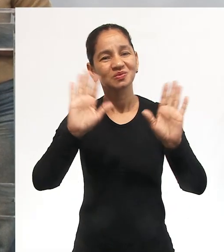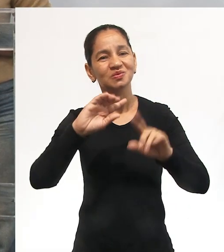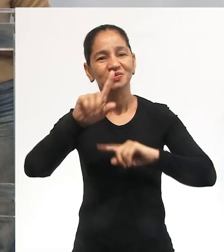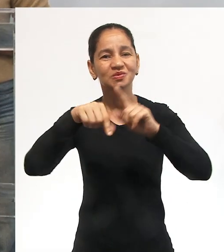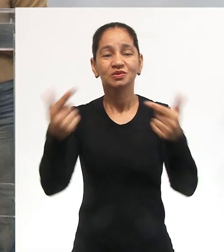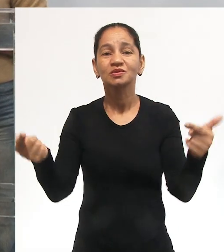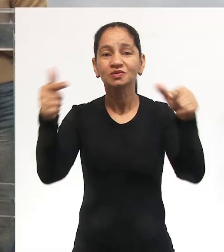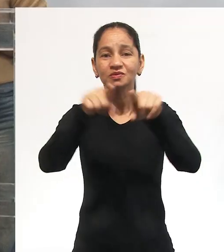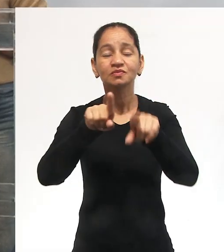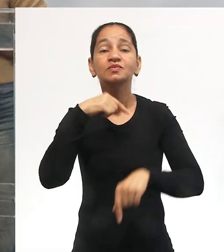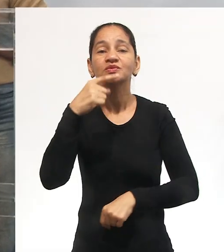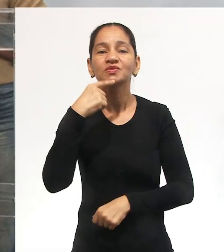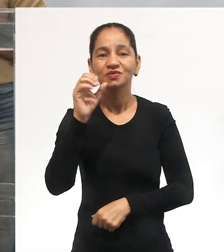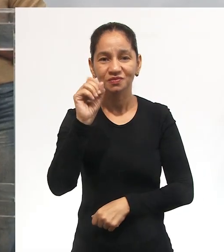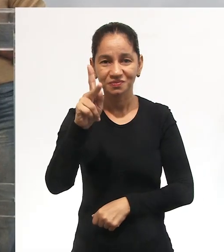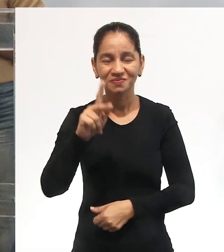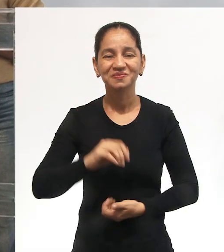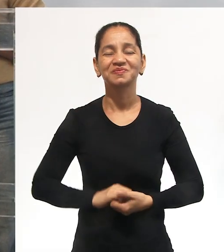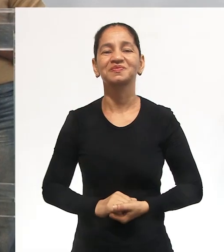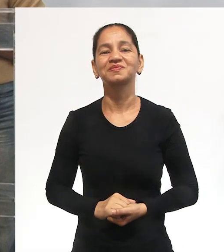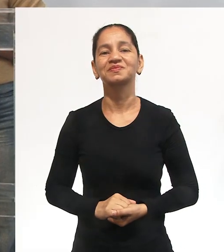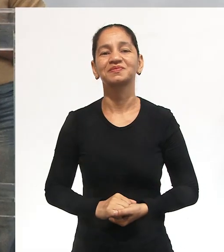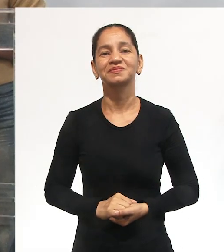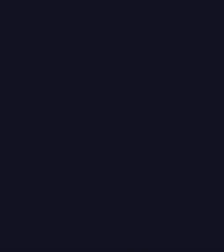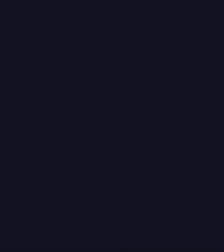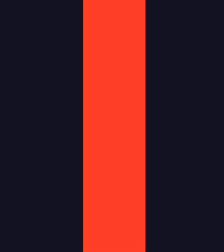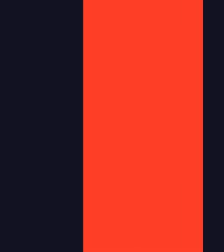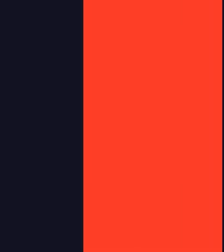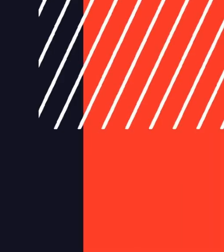nos nossos encontros para tirada de dúvidas.